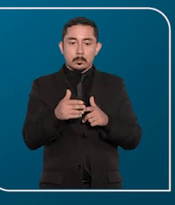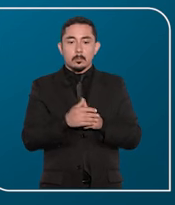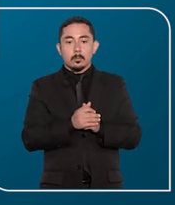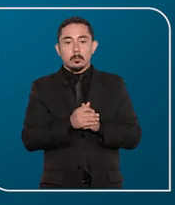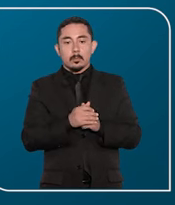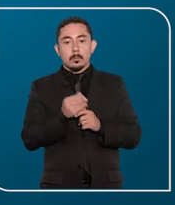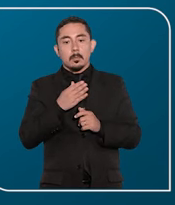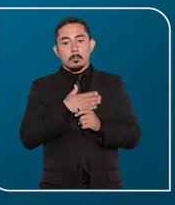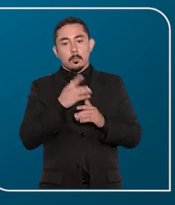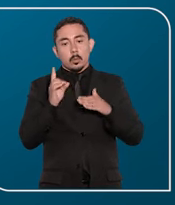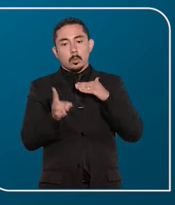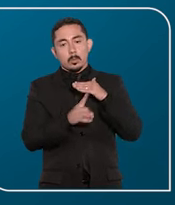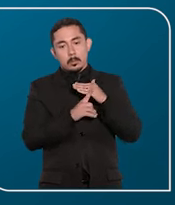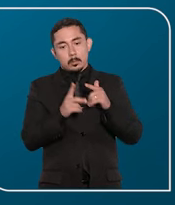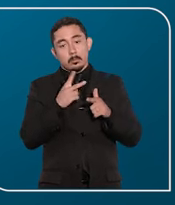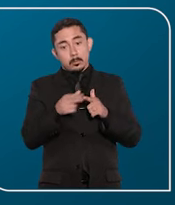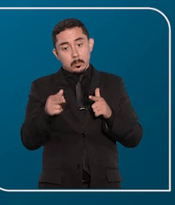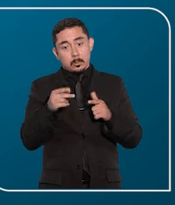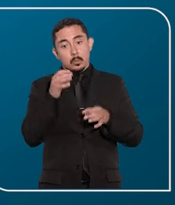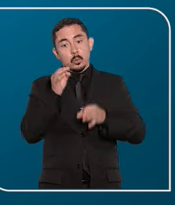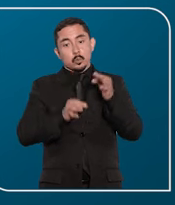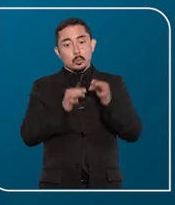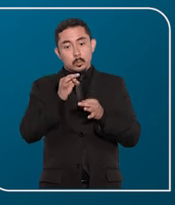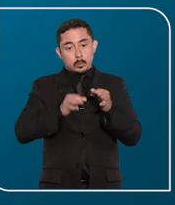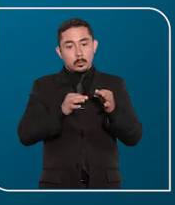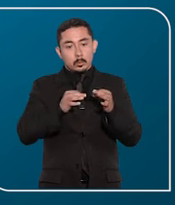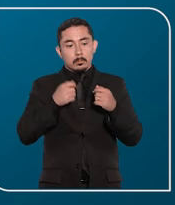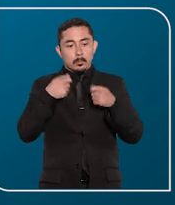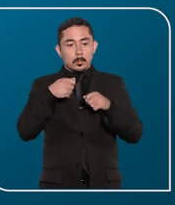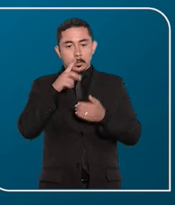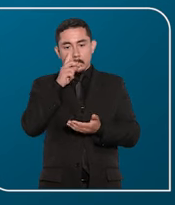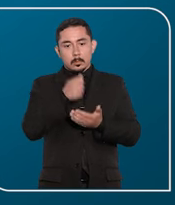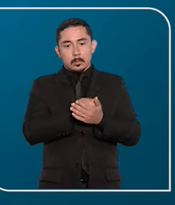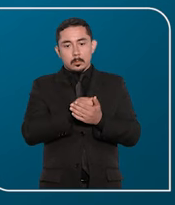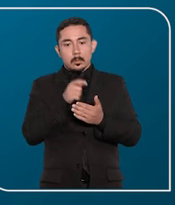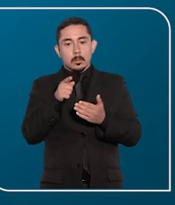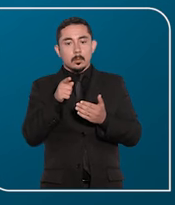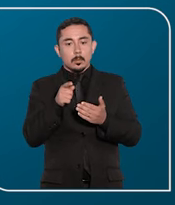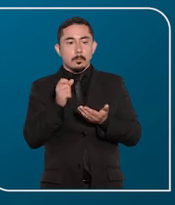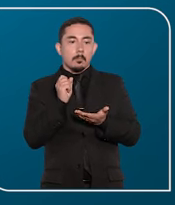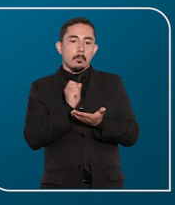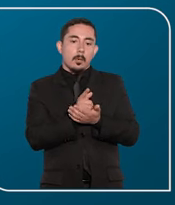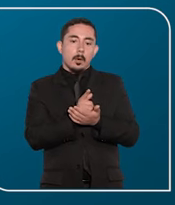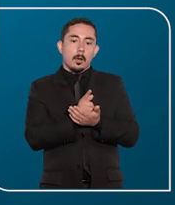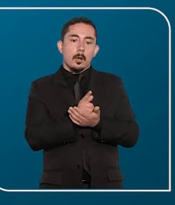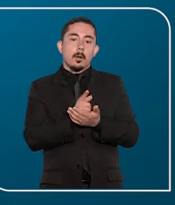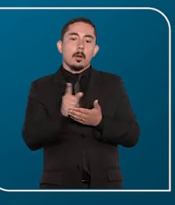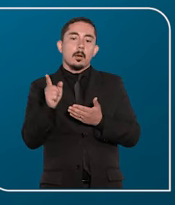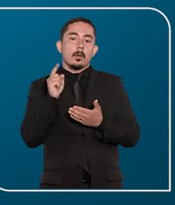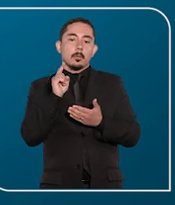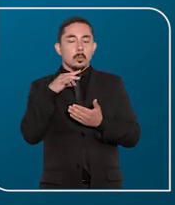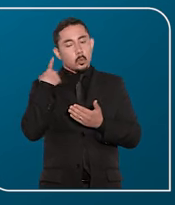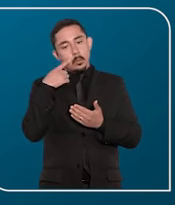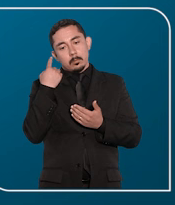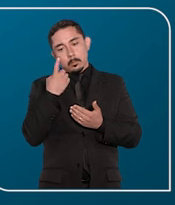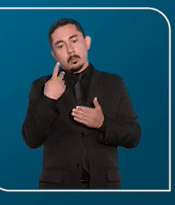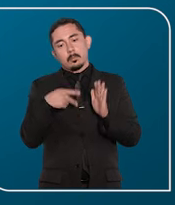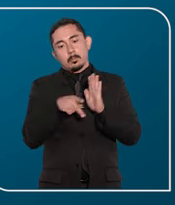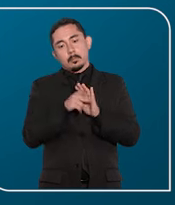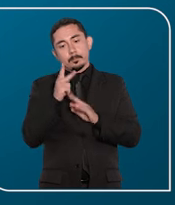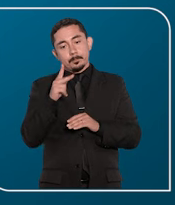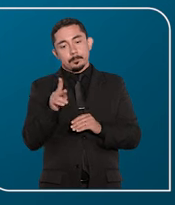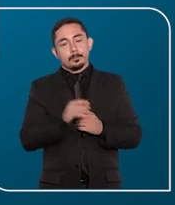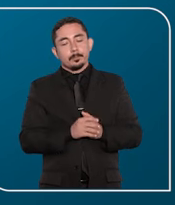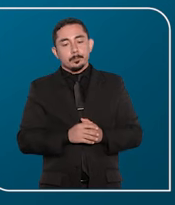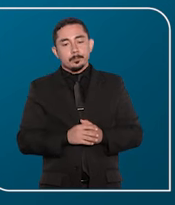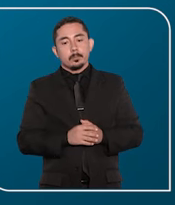venceu, cabe ao Poder Judiciário impor à parte contrária o pagamento dos honorários advocatícios. E